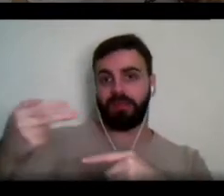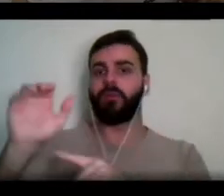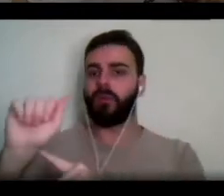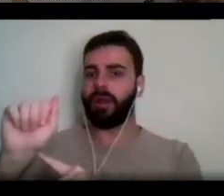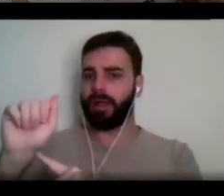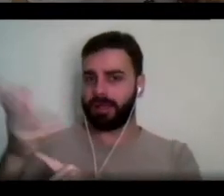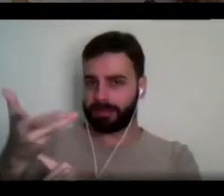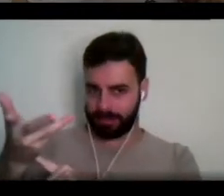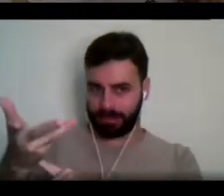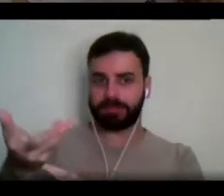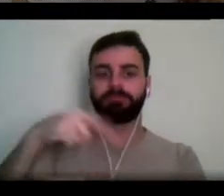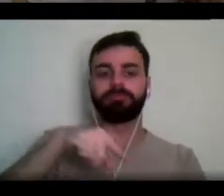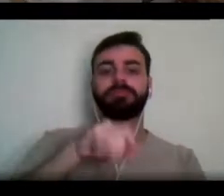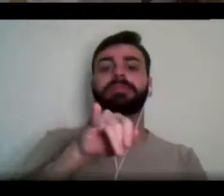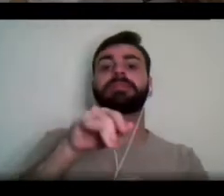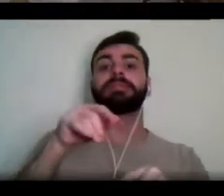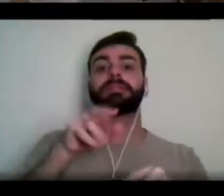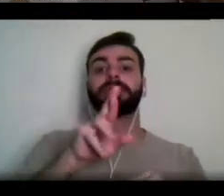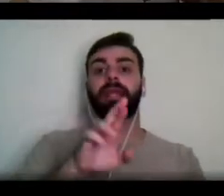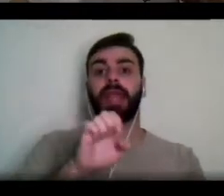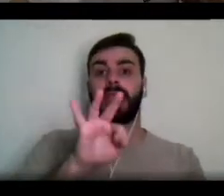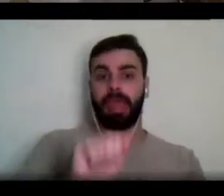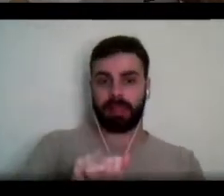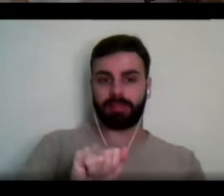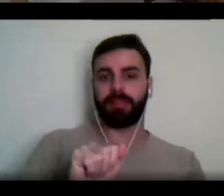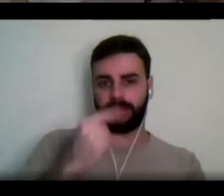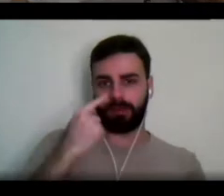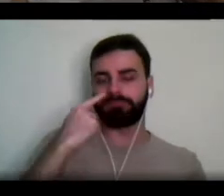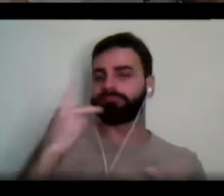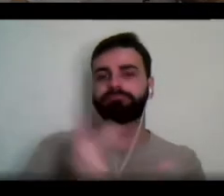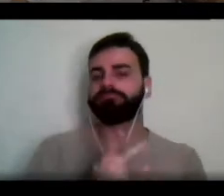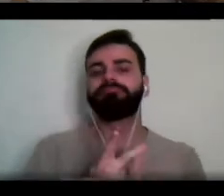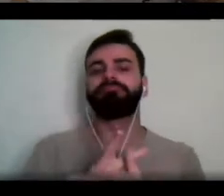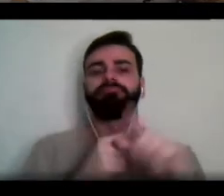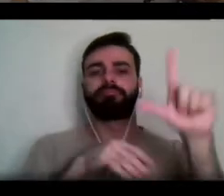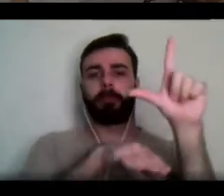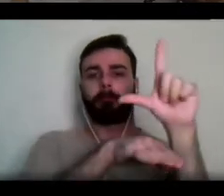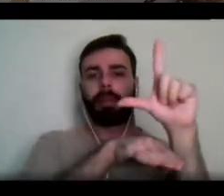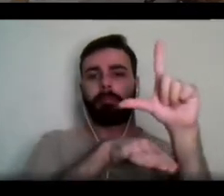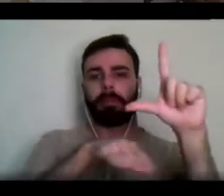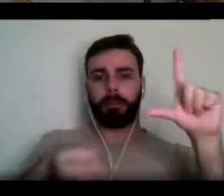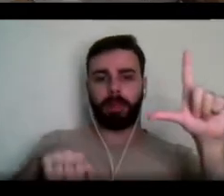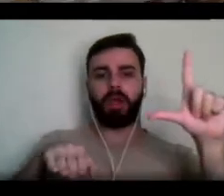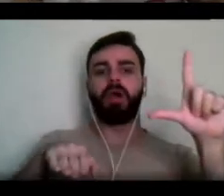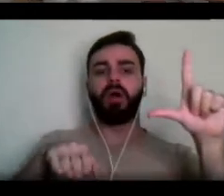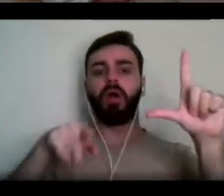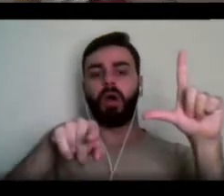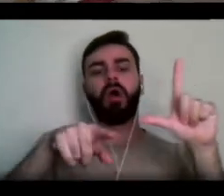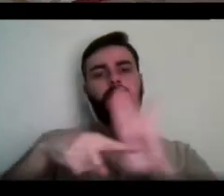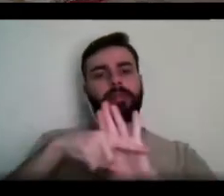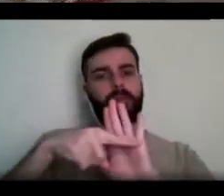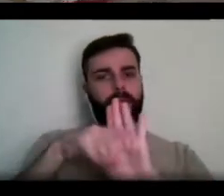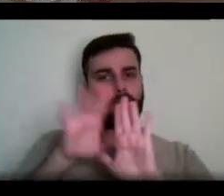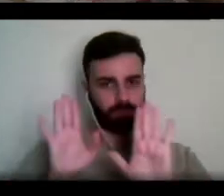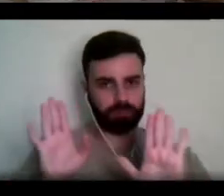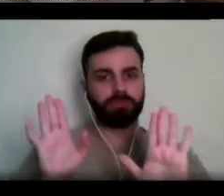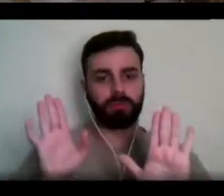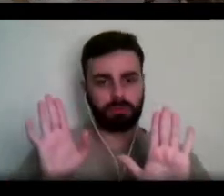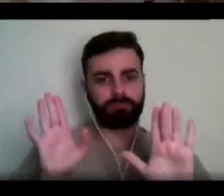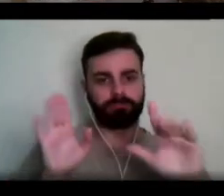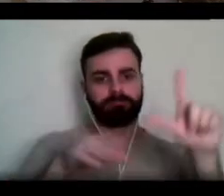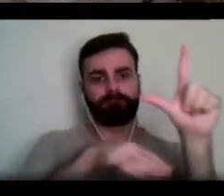de uma reta? É uma constante. E aqui a reta, observe que ela tem uma inclinação